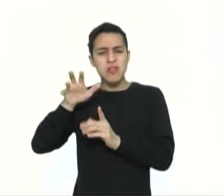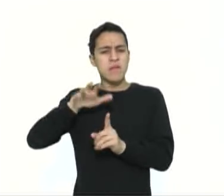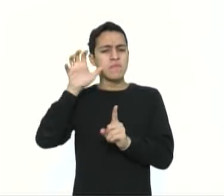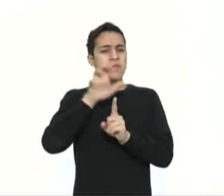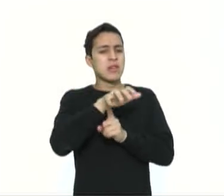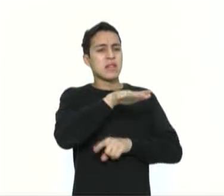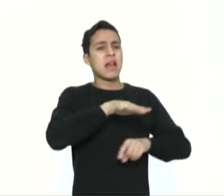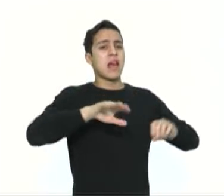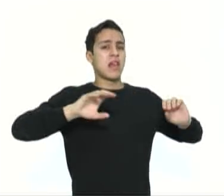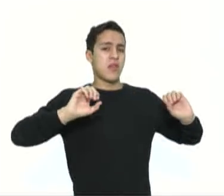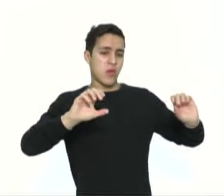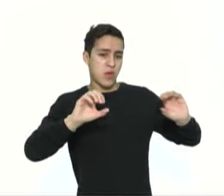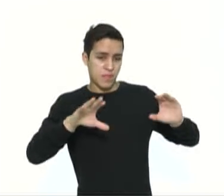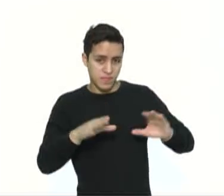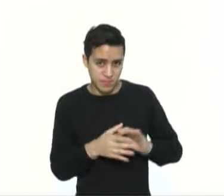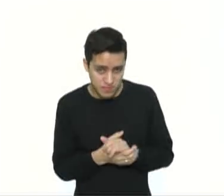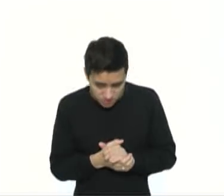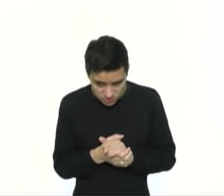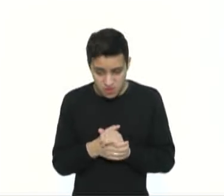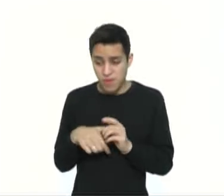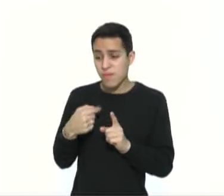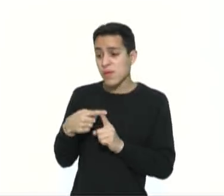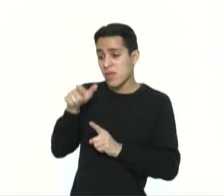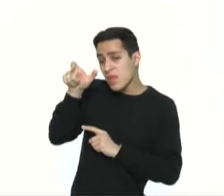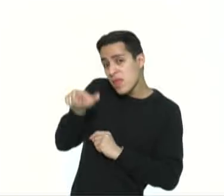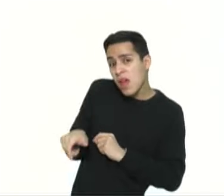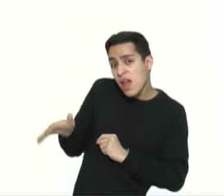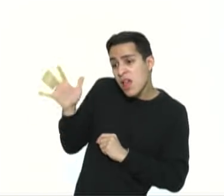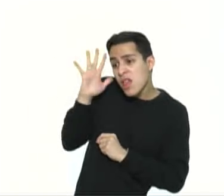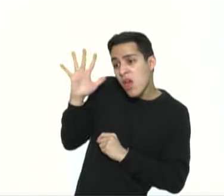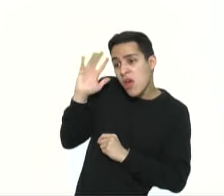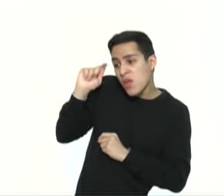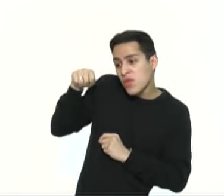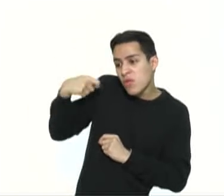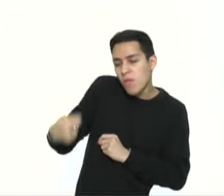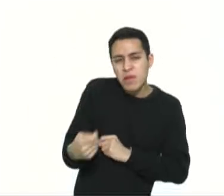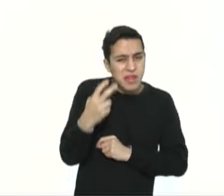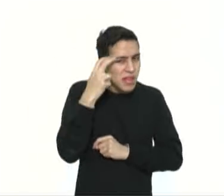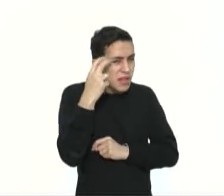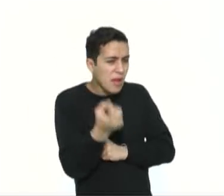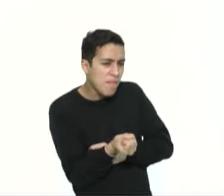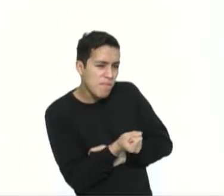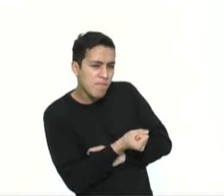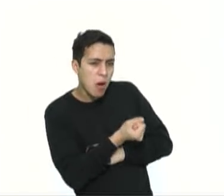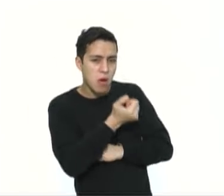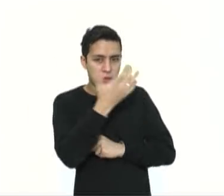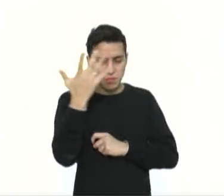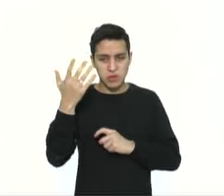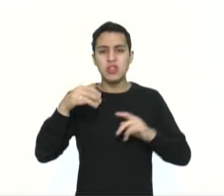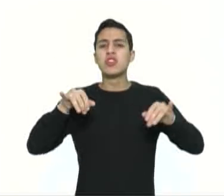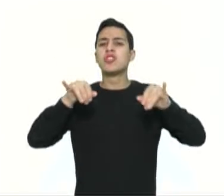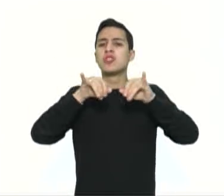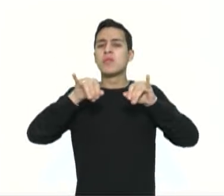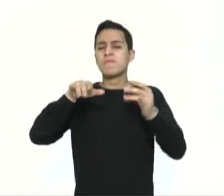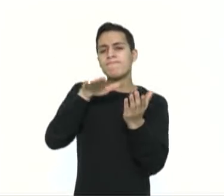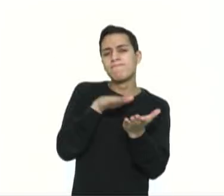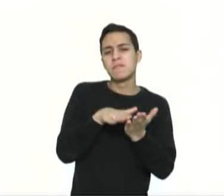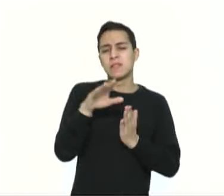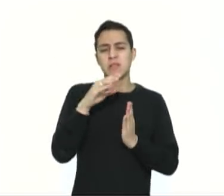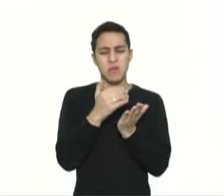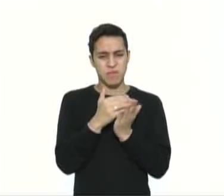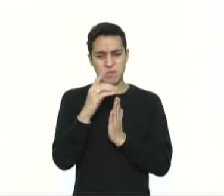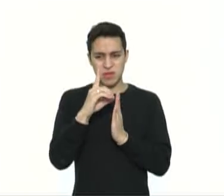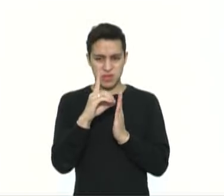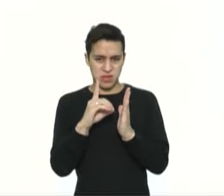na área educacional com sua teoria das inteligências múltiplas, divulgada no início da década